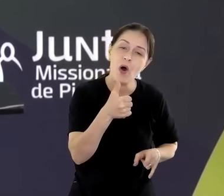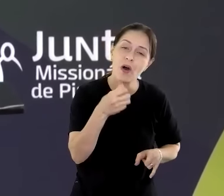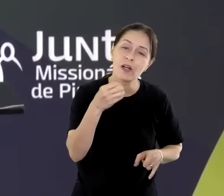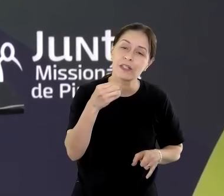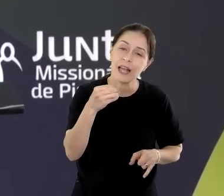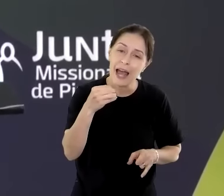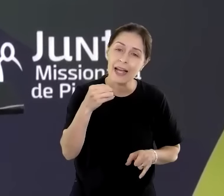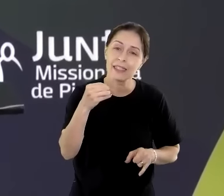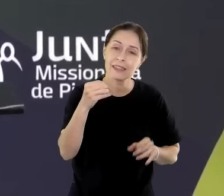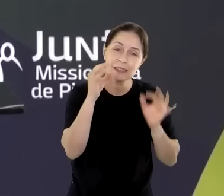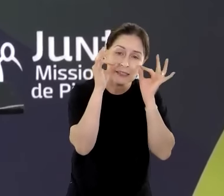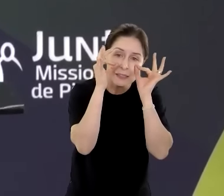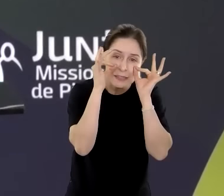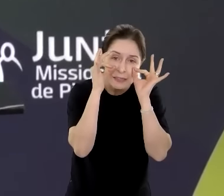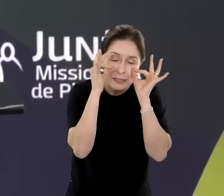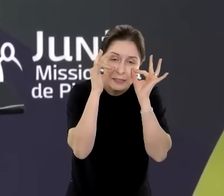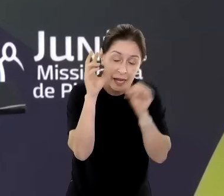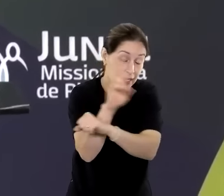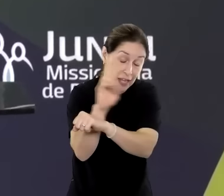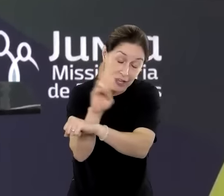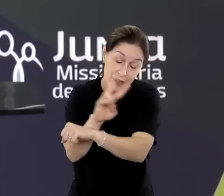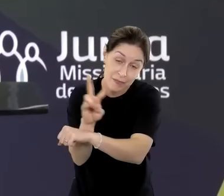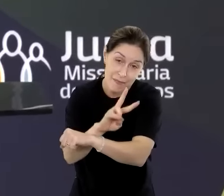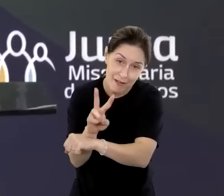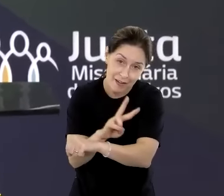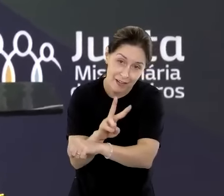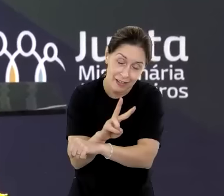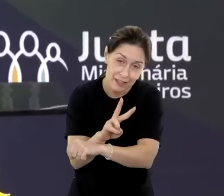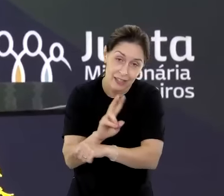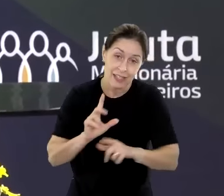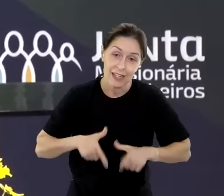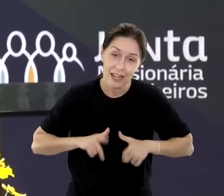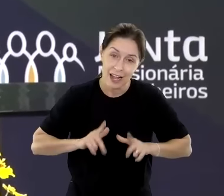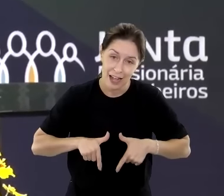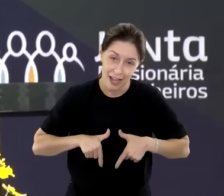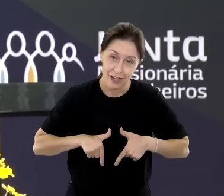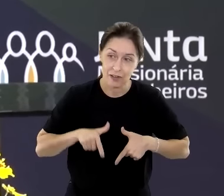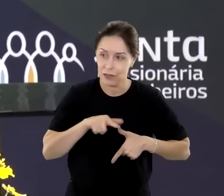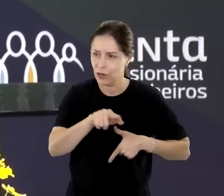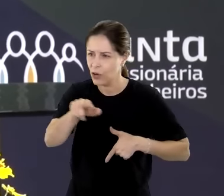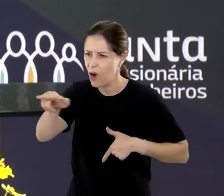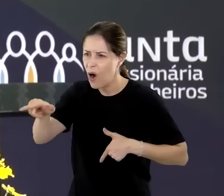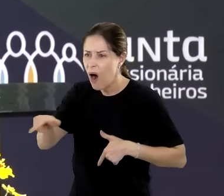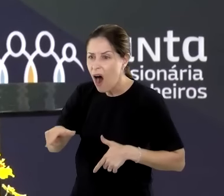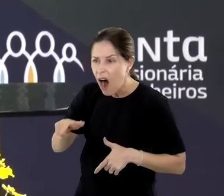olharam gigantes e disseram: nós somos gafanhotos aos olhos deles.